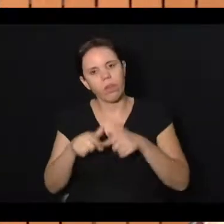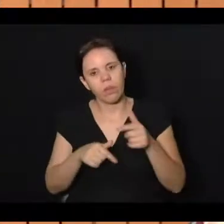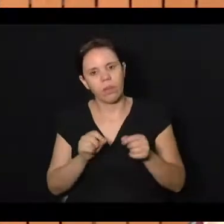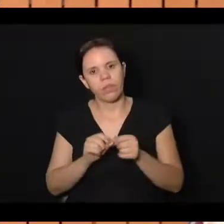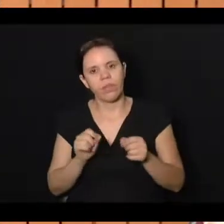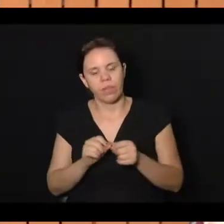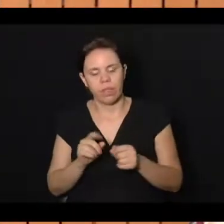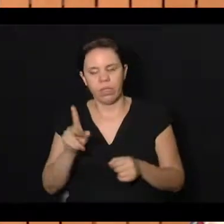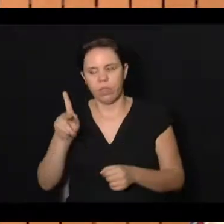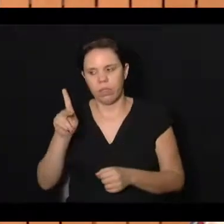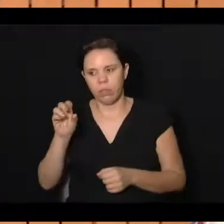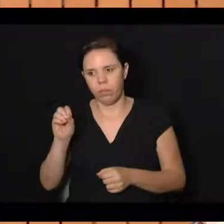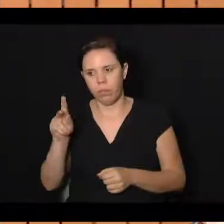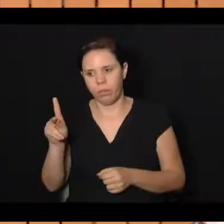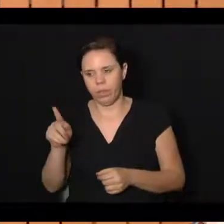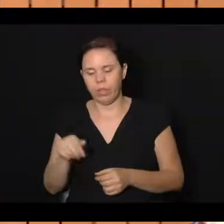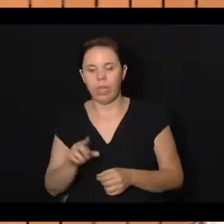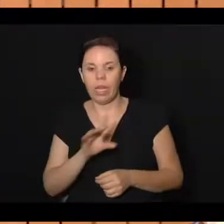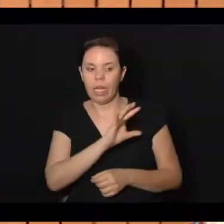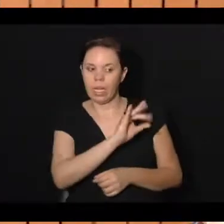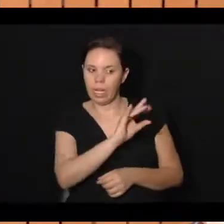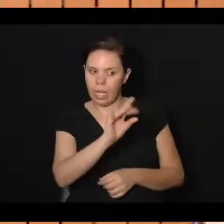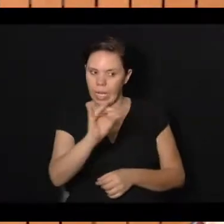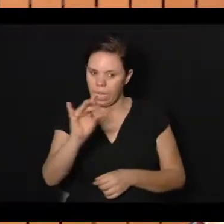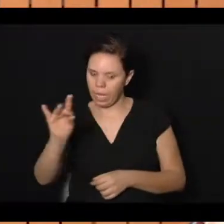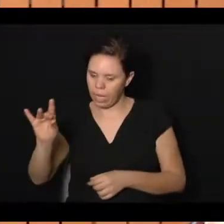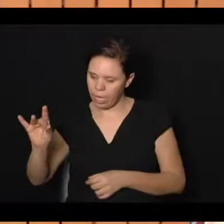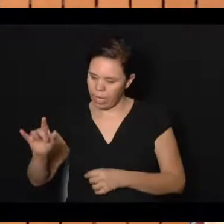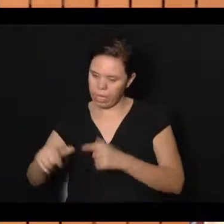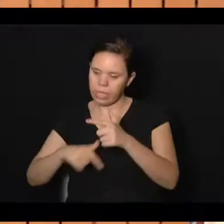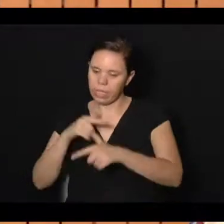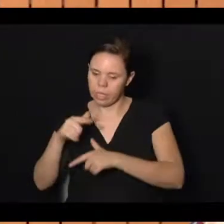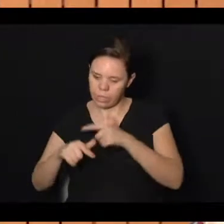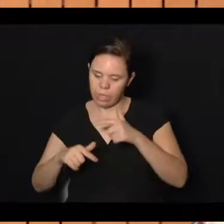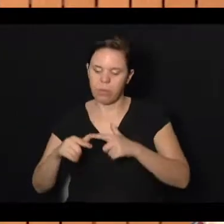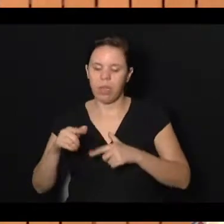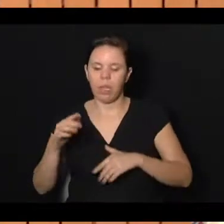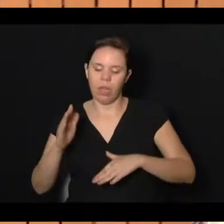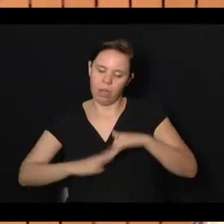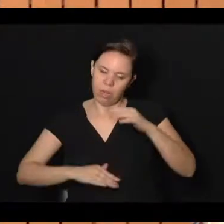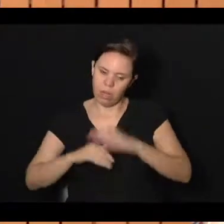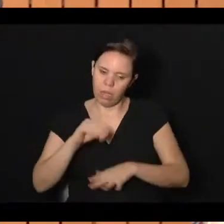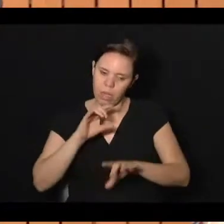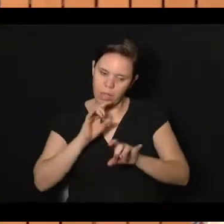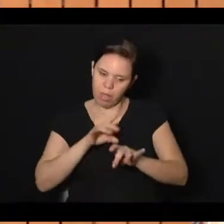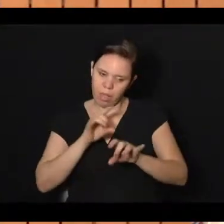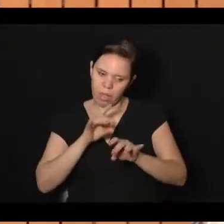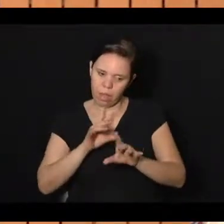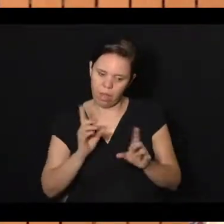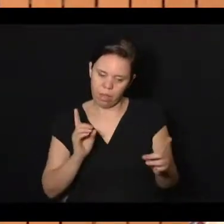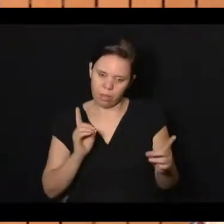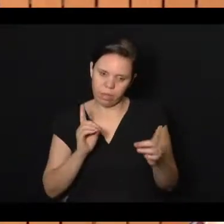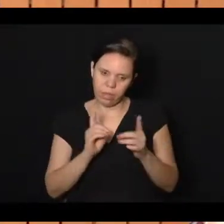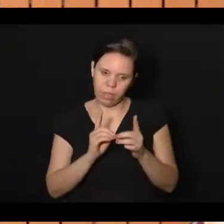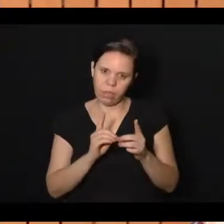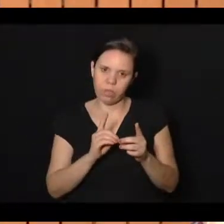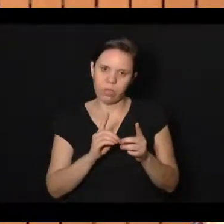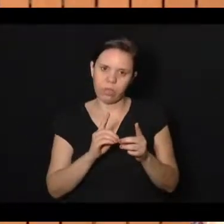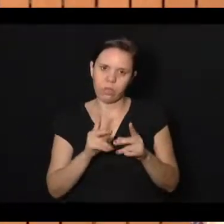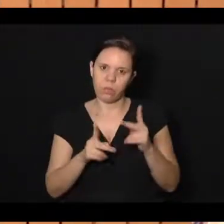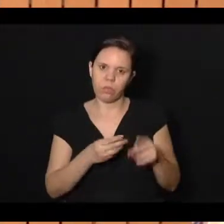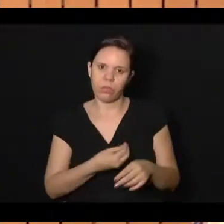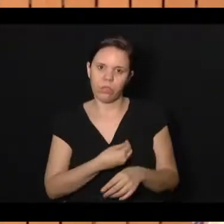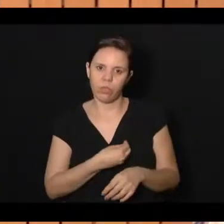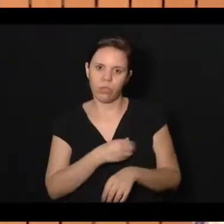centro pop cada um desses serviços eles contêm uma equipe de técnicos especializados para o atendimento da população em situação de rua